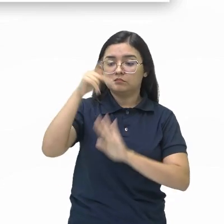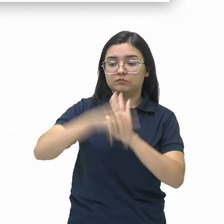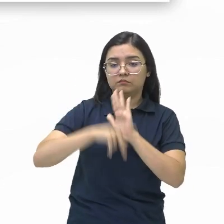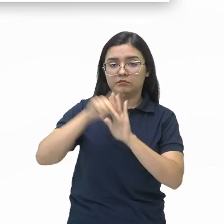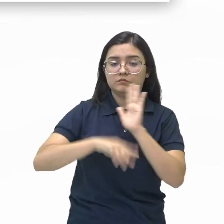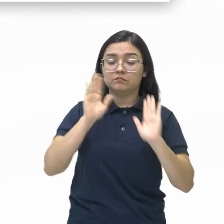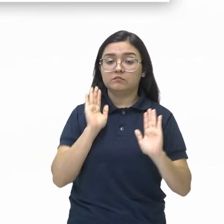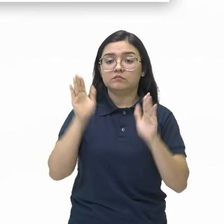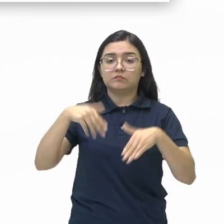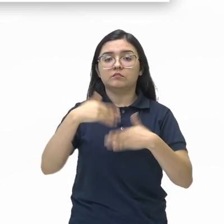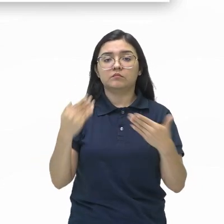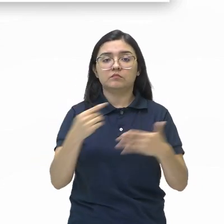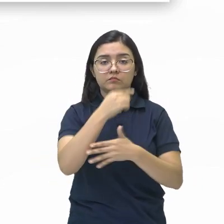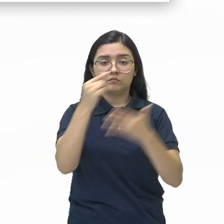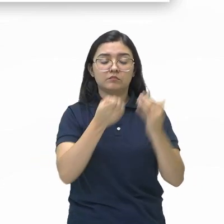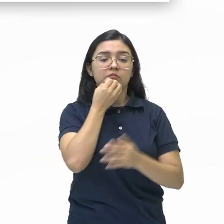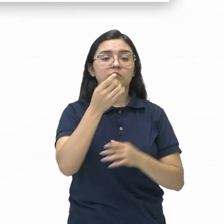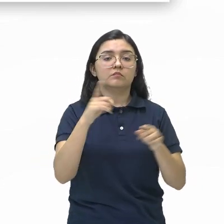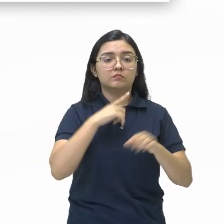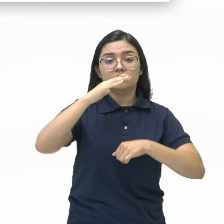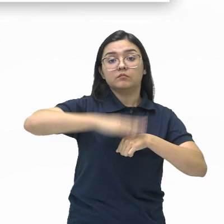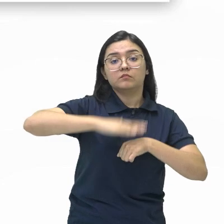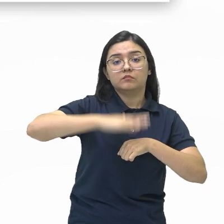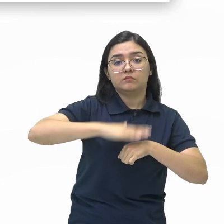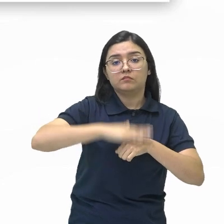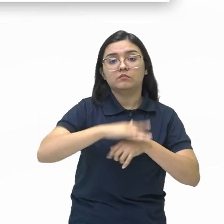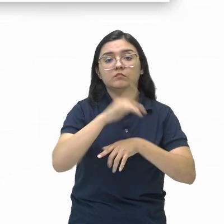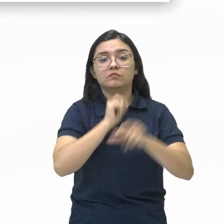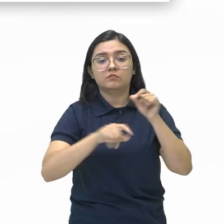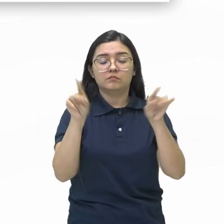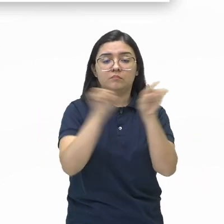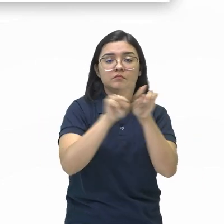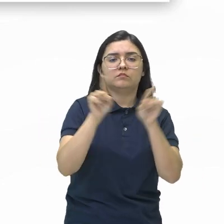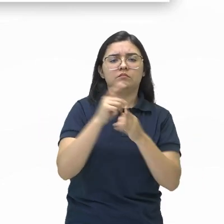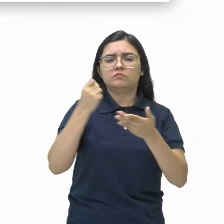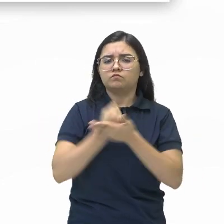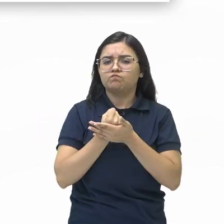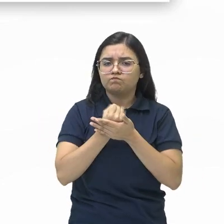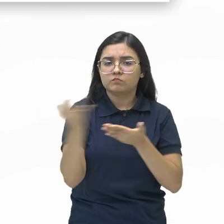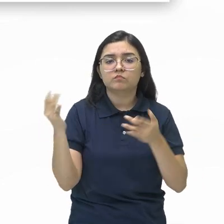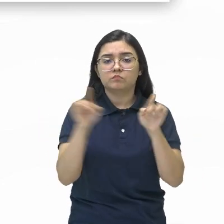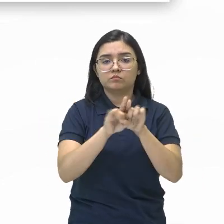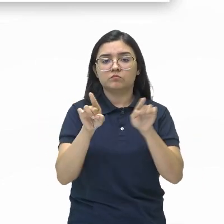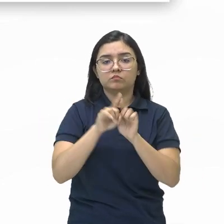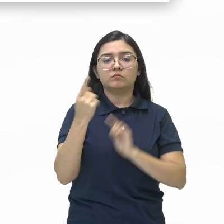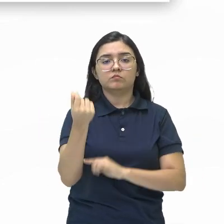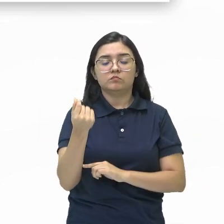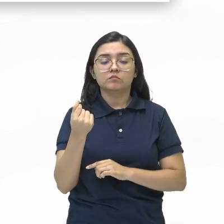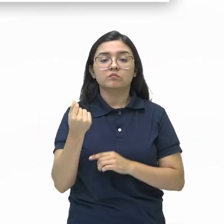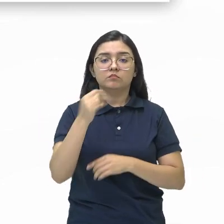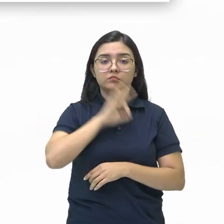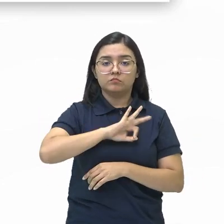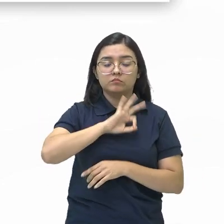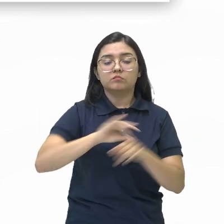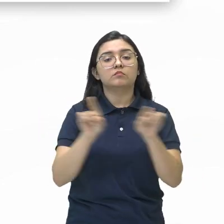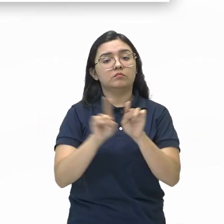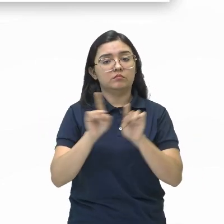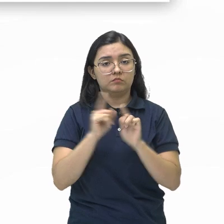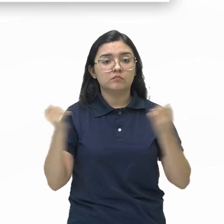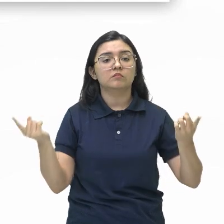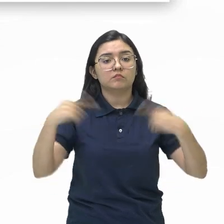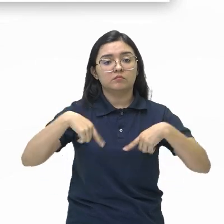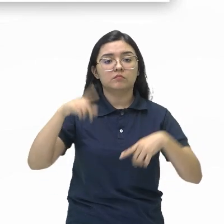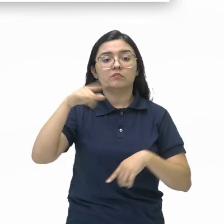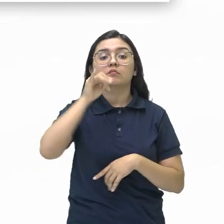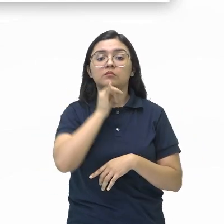ali. Quais são as vantagens? Eu tenho autonomia, eu tenho uma diversificação de renda, mas eu tenho desafios,